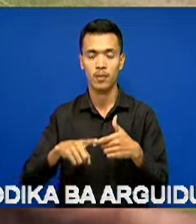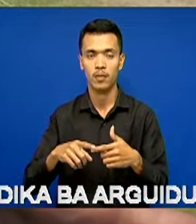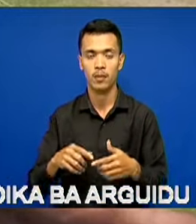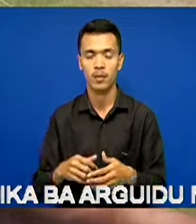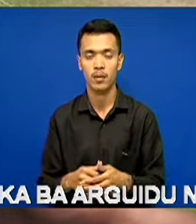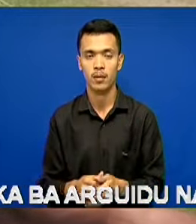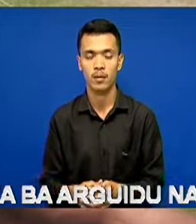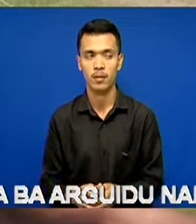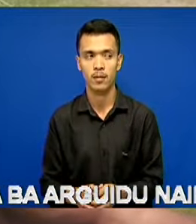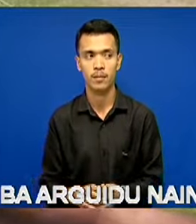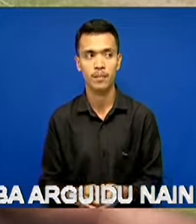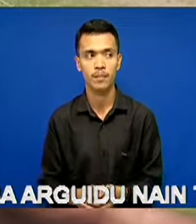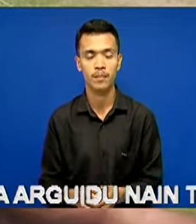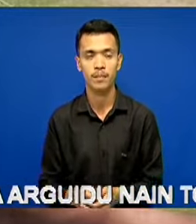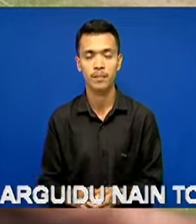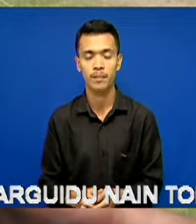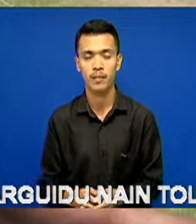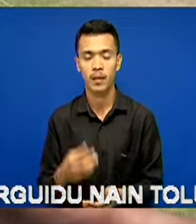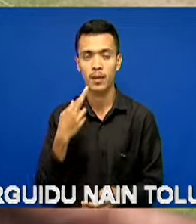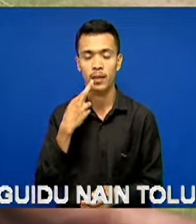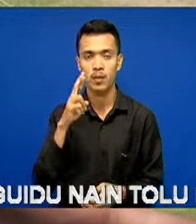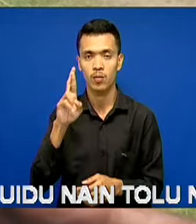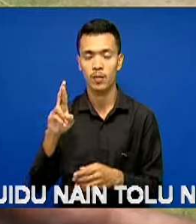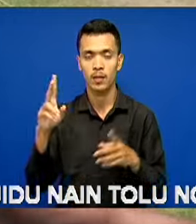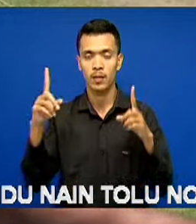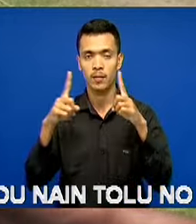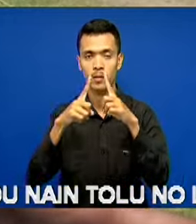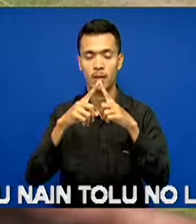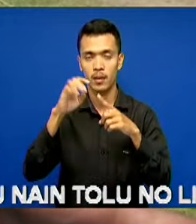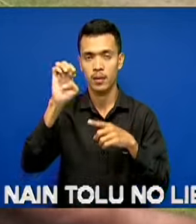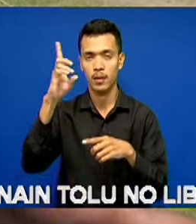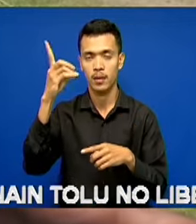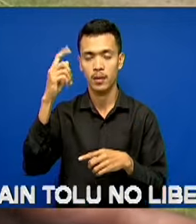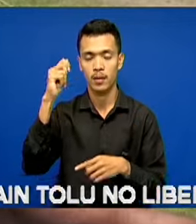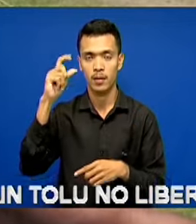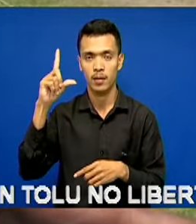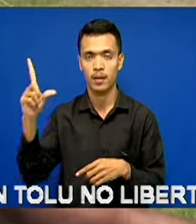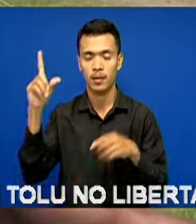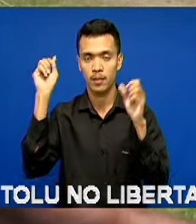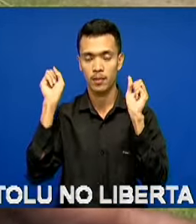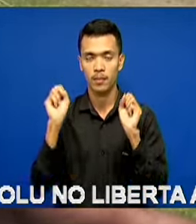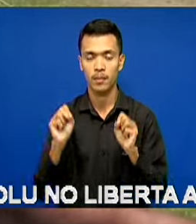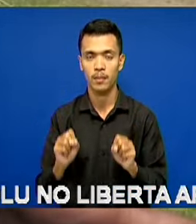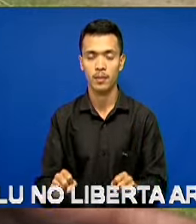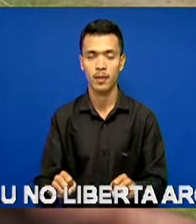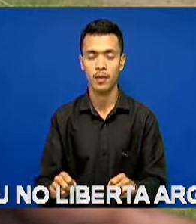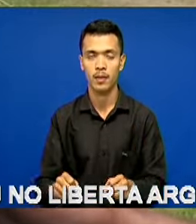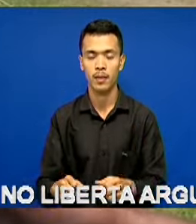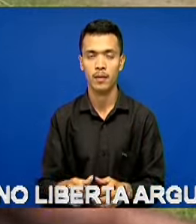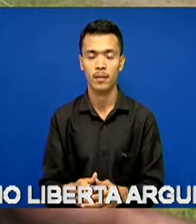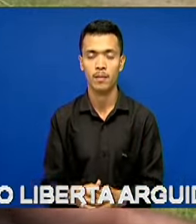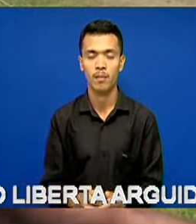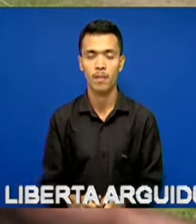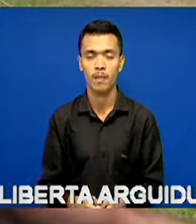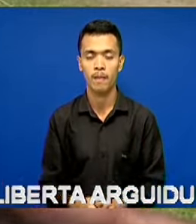Em primeiro lugar, a Hansen recomenda de ba ia parte EDTL kata ka belemos a linha ser na bem maca